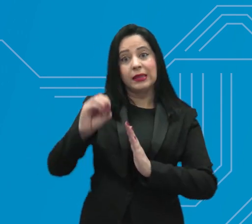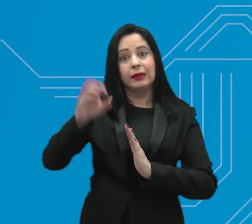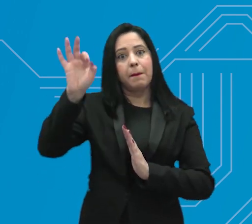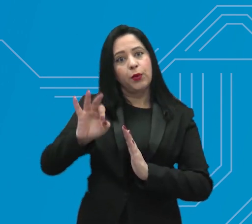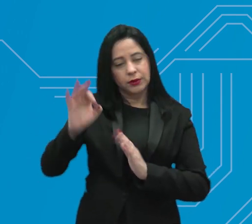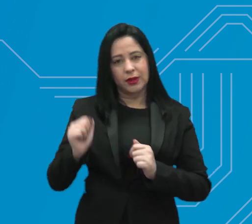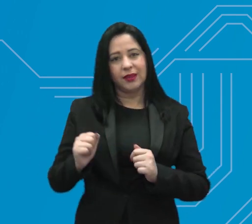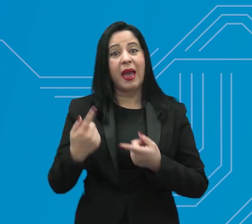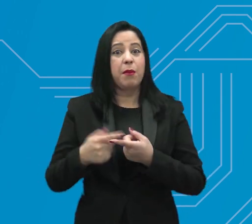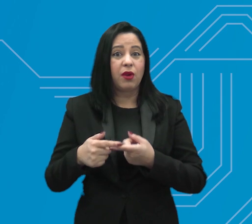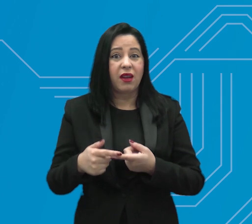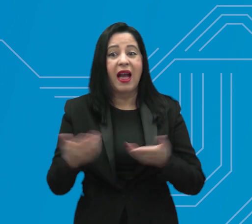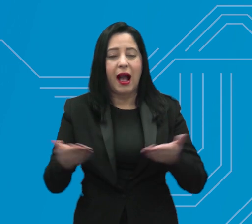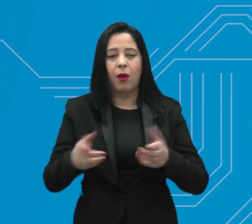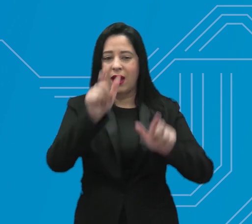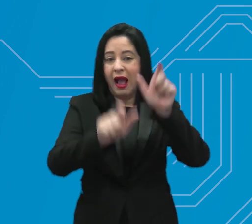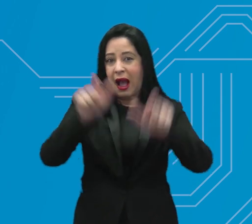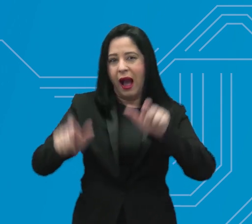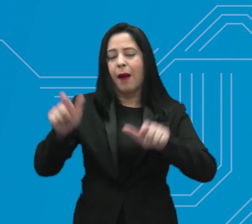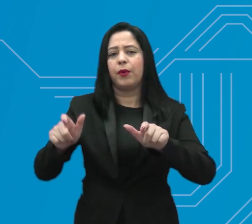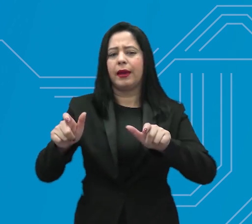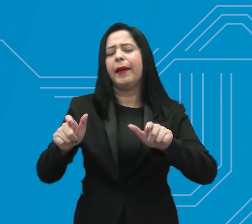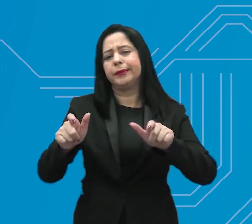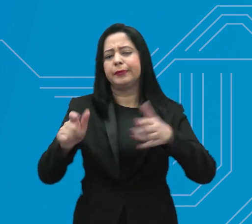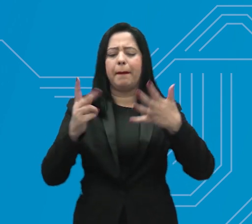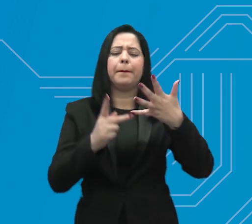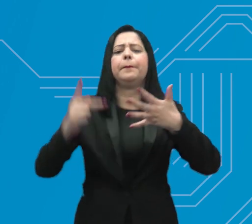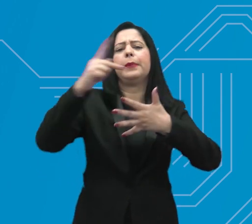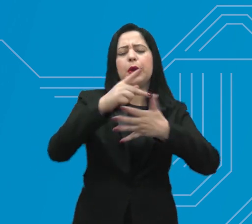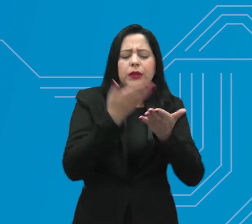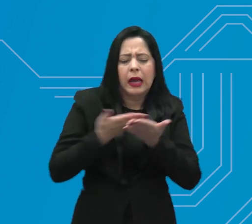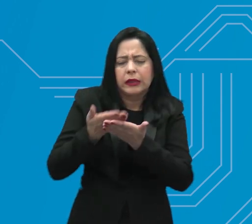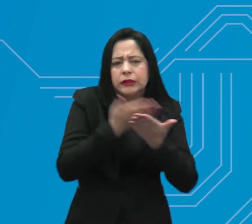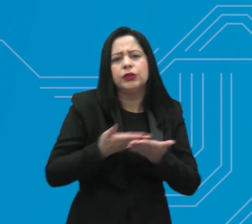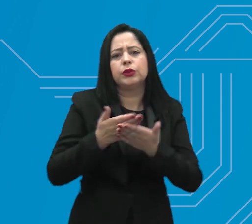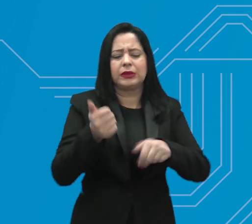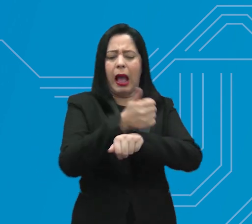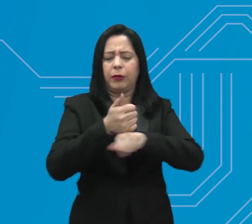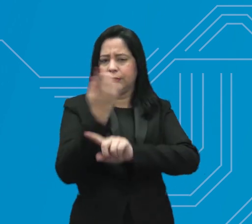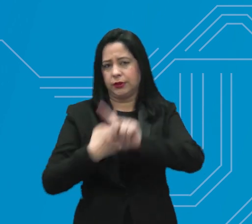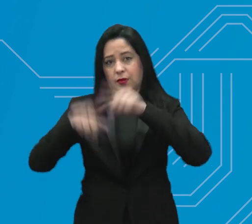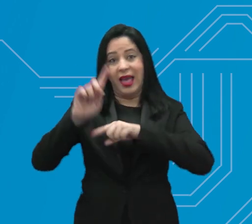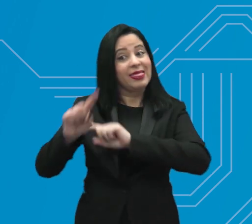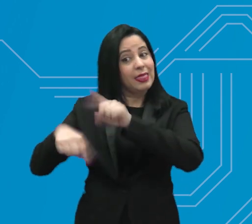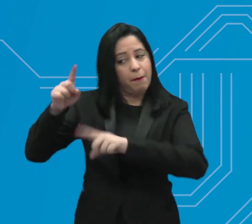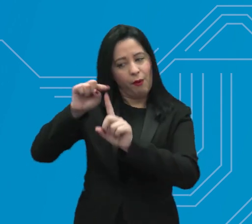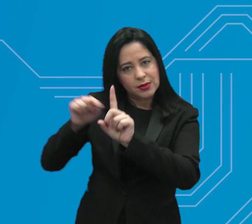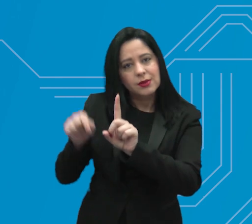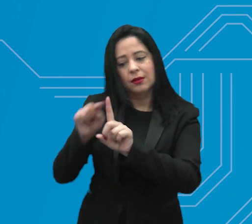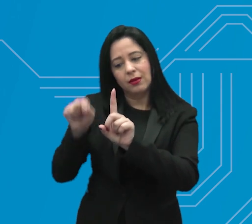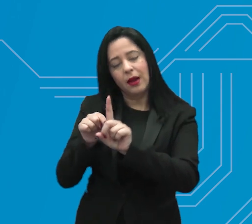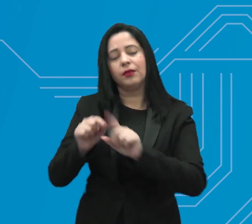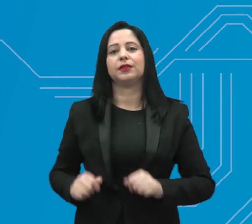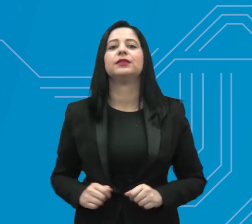60%. O motivo dessa tendência é que elas têm dado prioridade para os estudos e buscam pelo sucesso na carreira antes